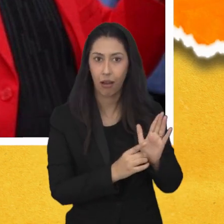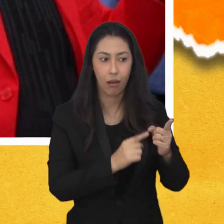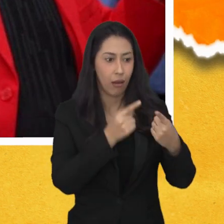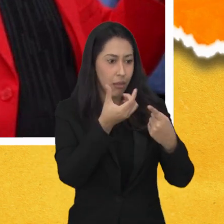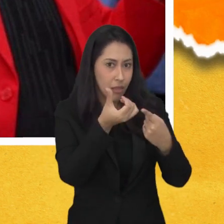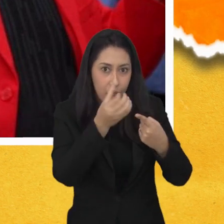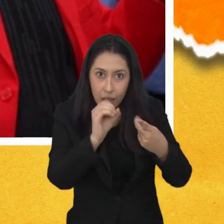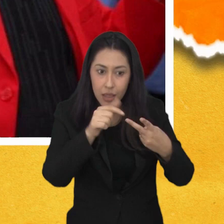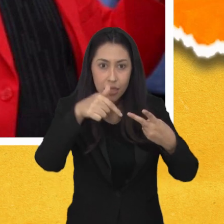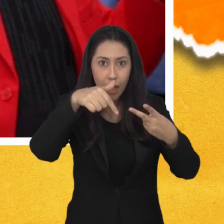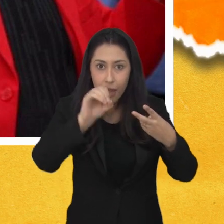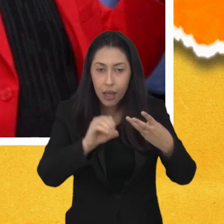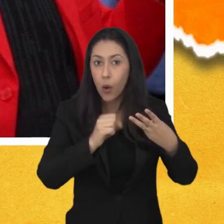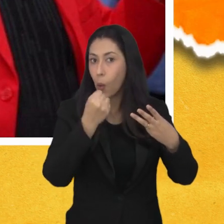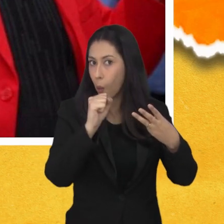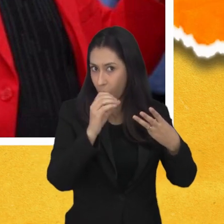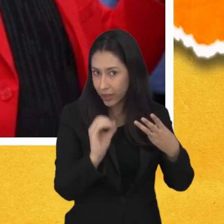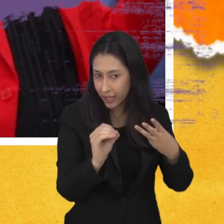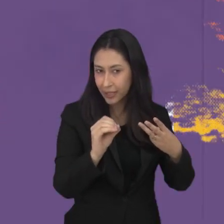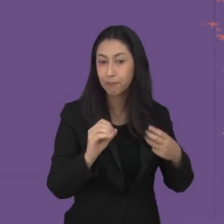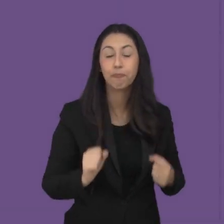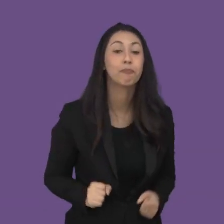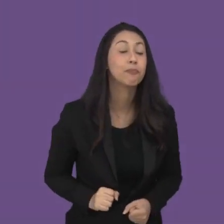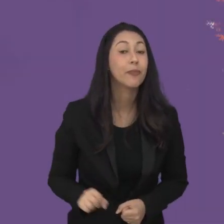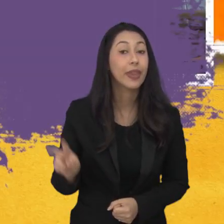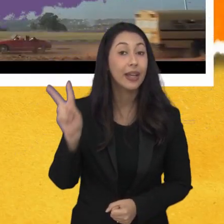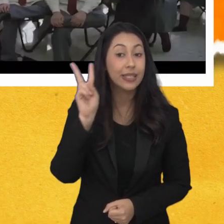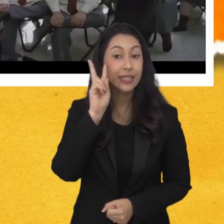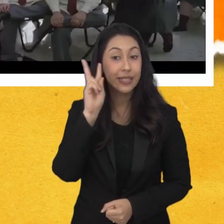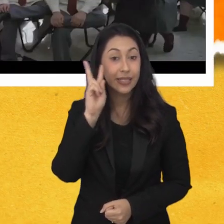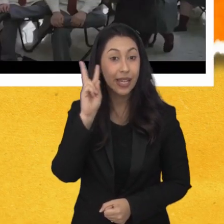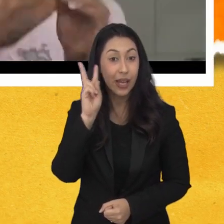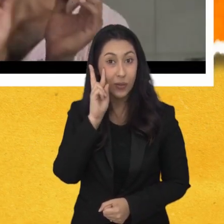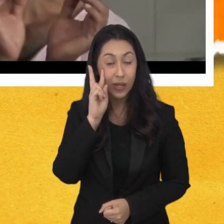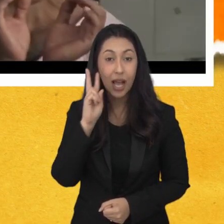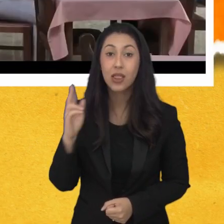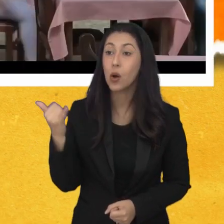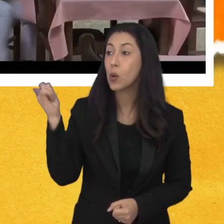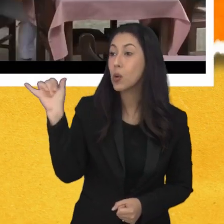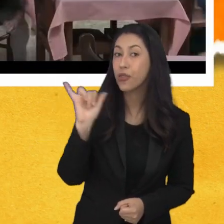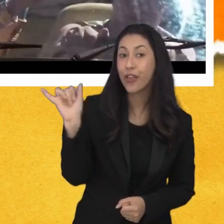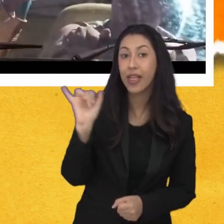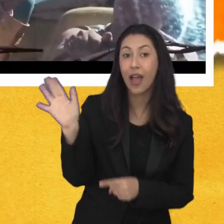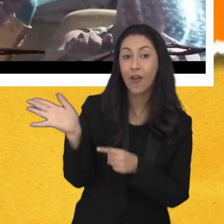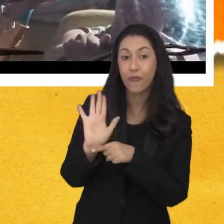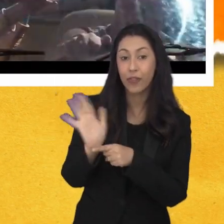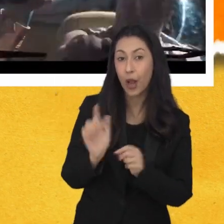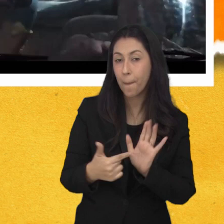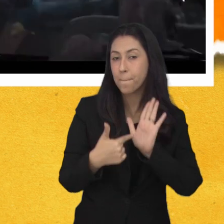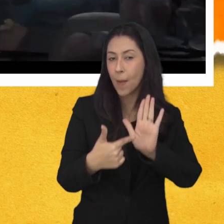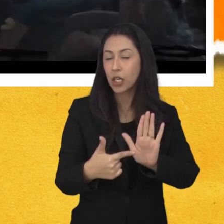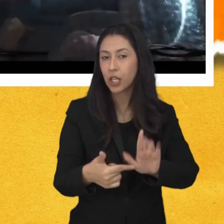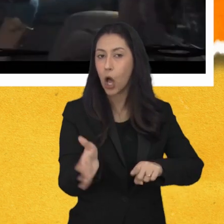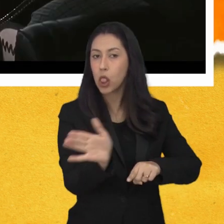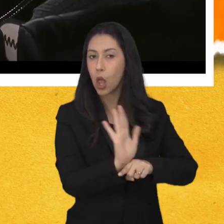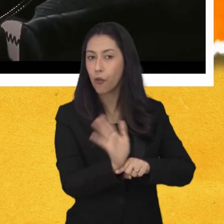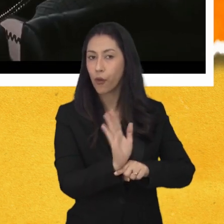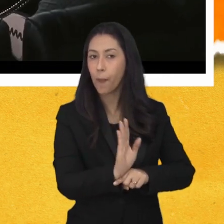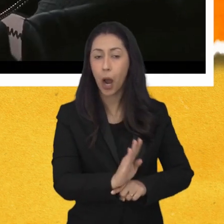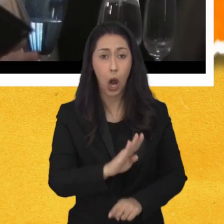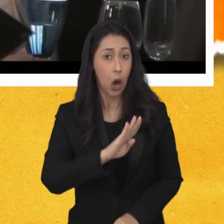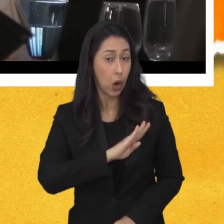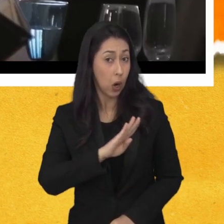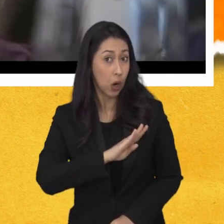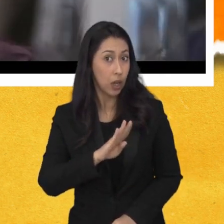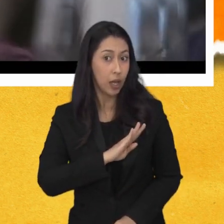das décadas de 60, 70 e 80. E na segunda-feira, o Cine Santana exibe o filme Colegas. O